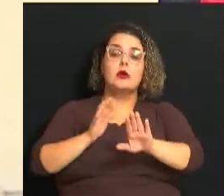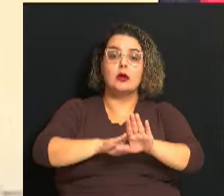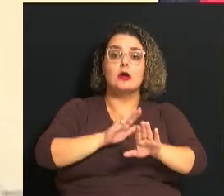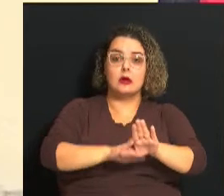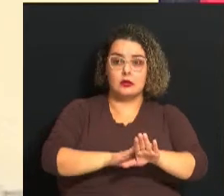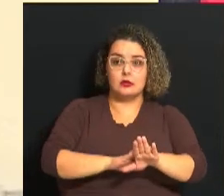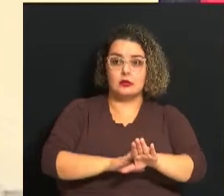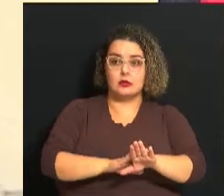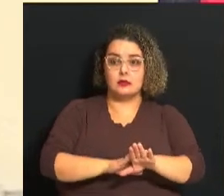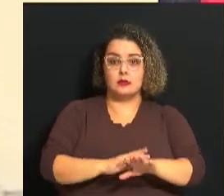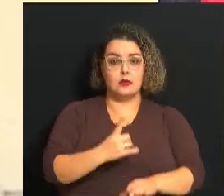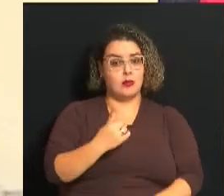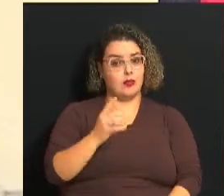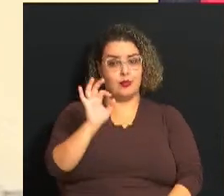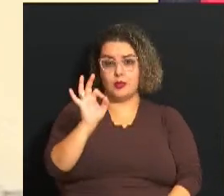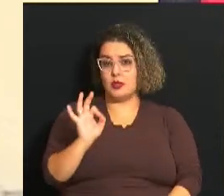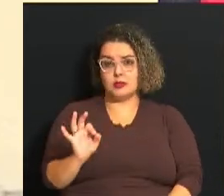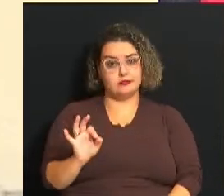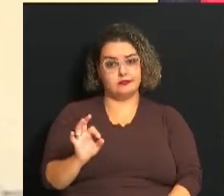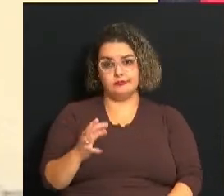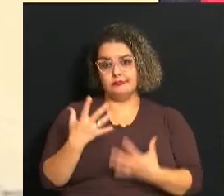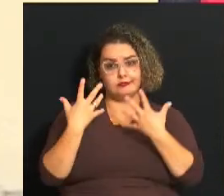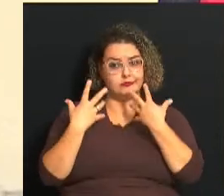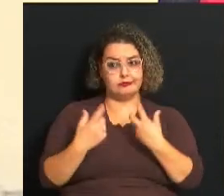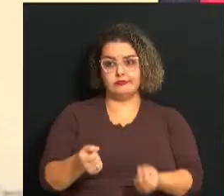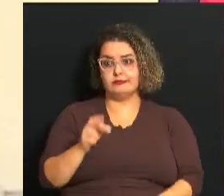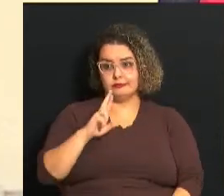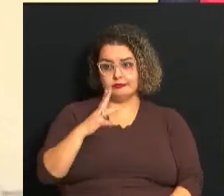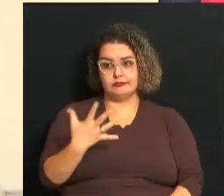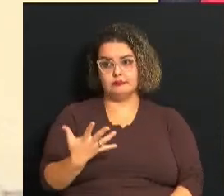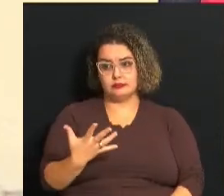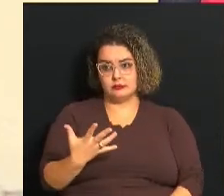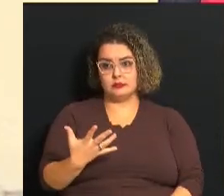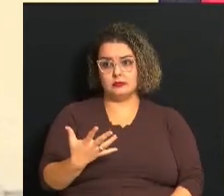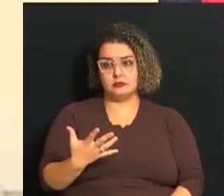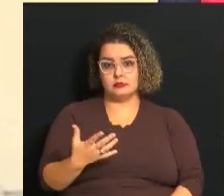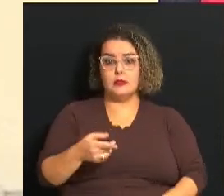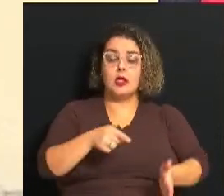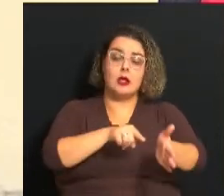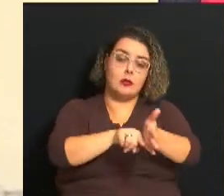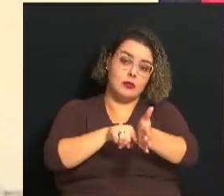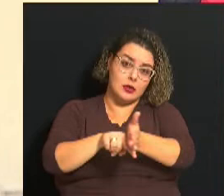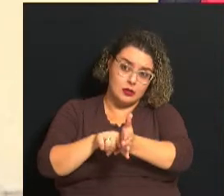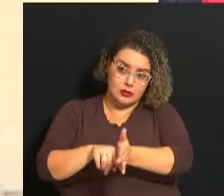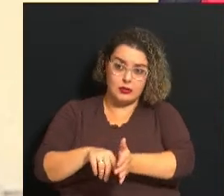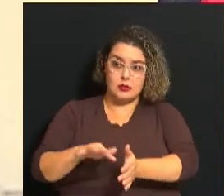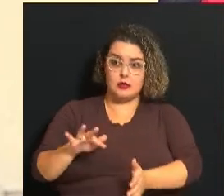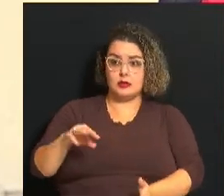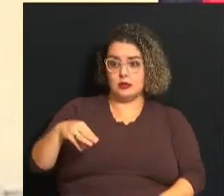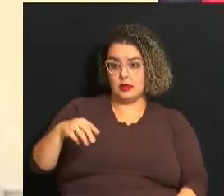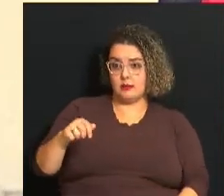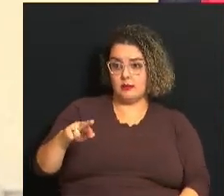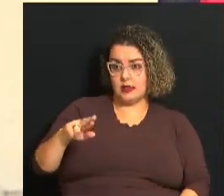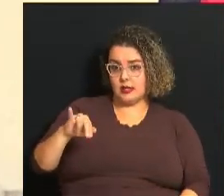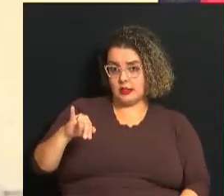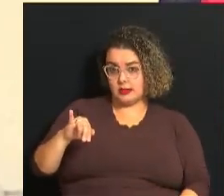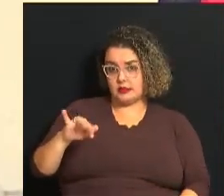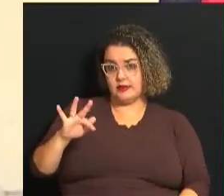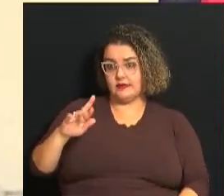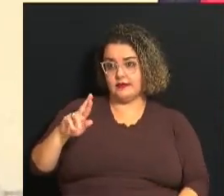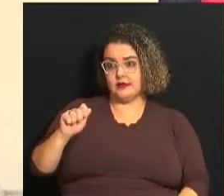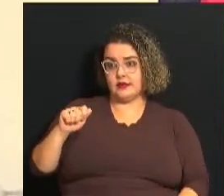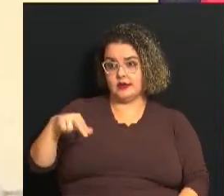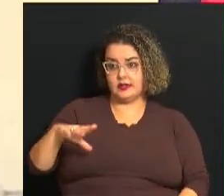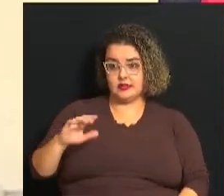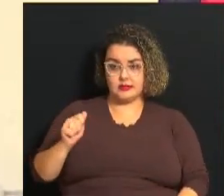profissional e apenas um por cento dos casos recebeu solução então é uma pesquisa né da Mary France ligou e ela é